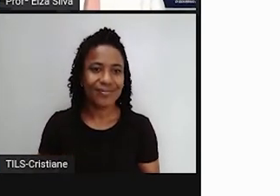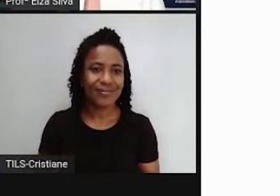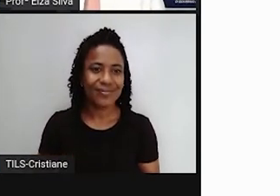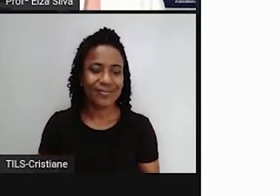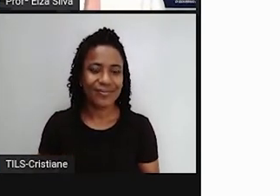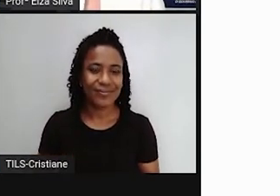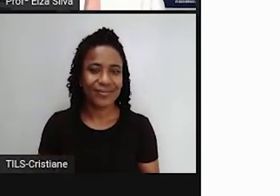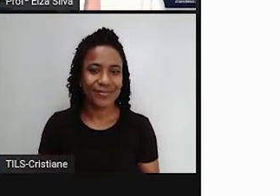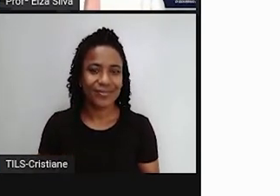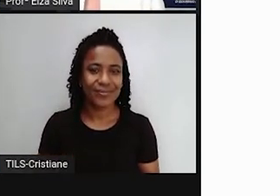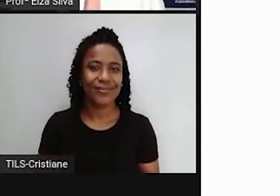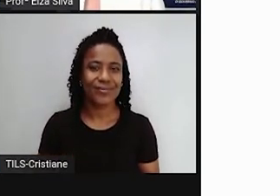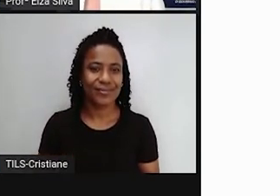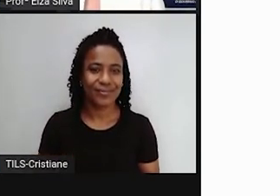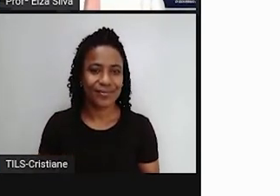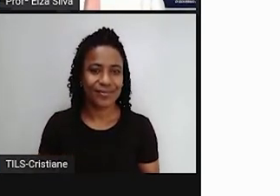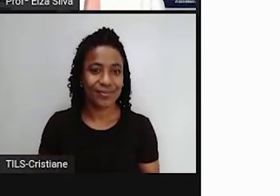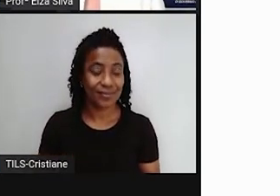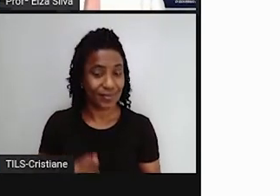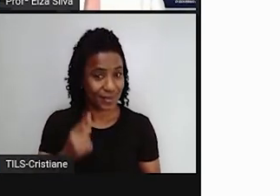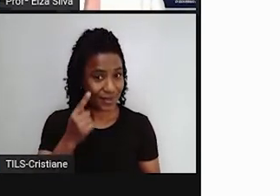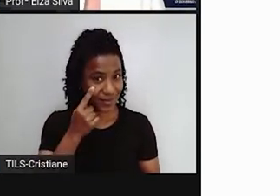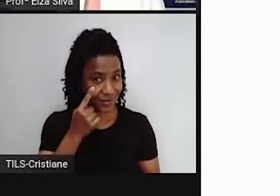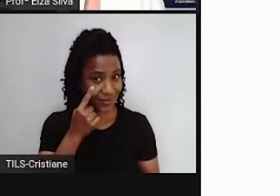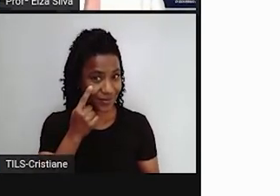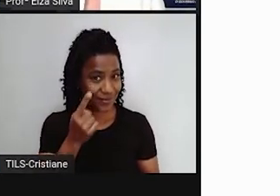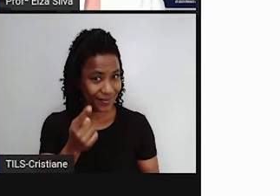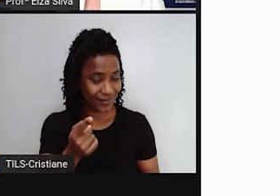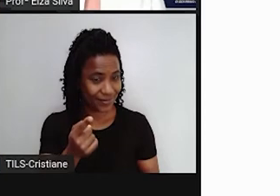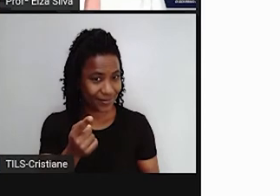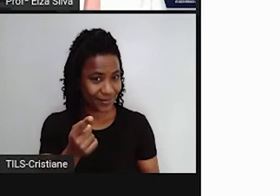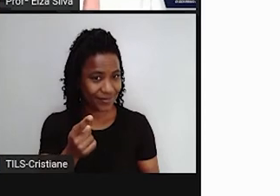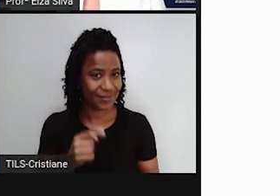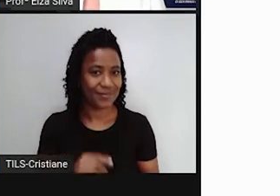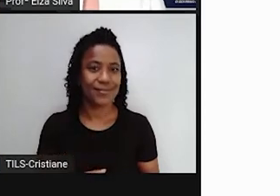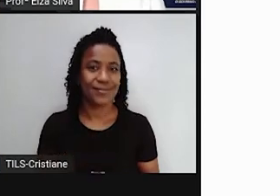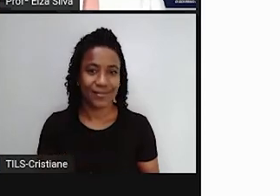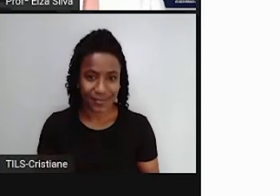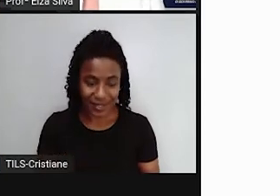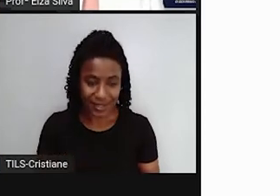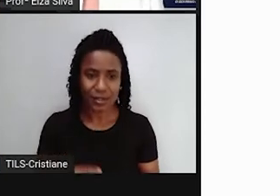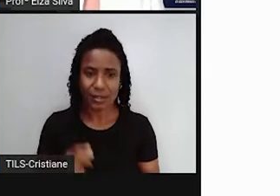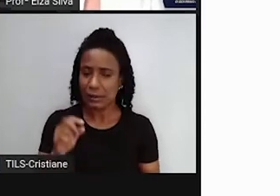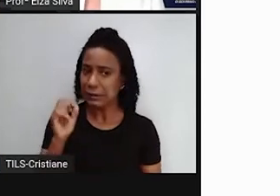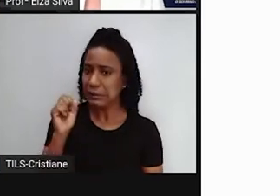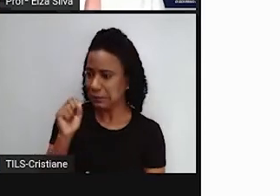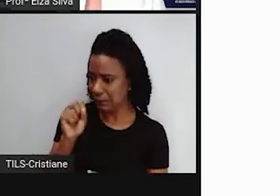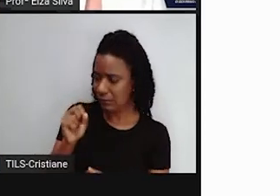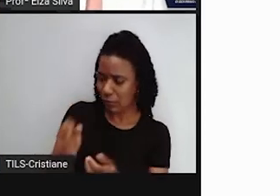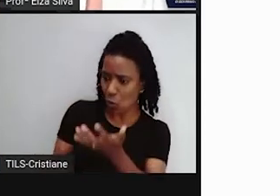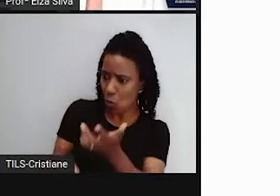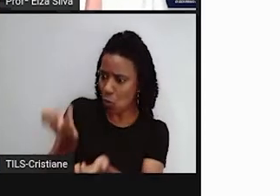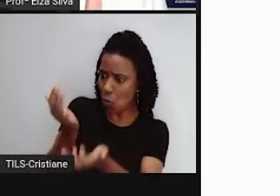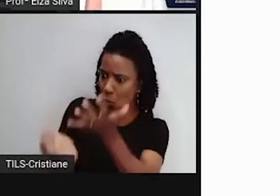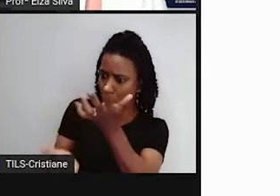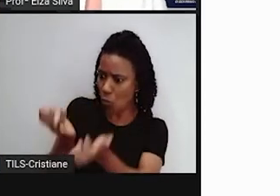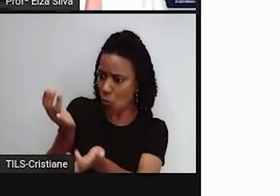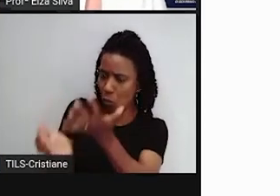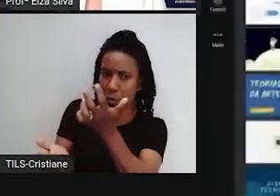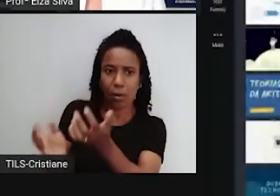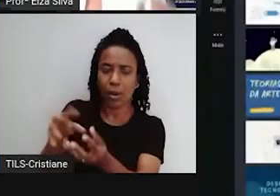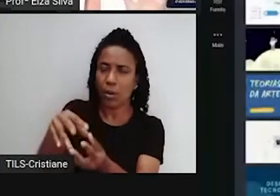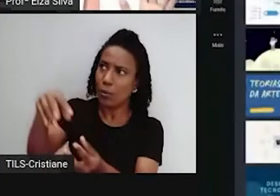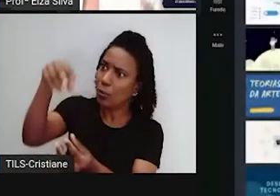fire. Again. Where there is smoke, there is fire. Onde há fumaça, há fogo.